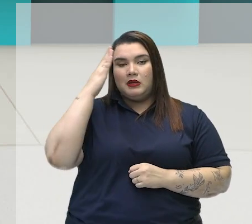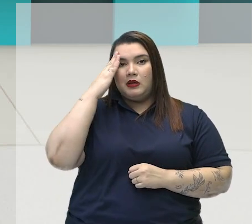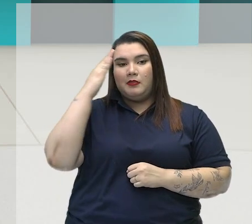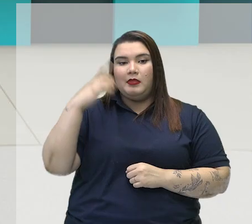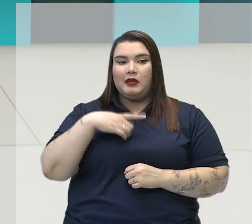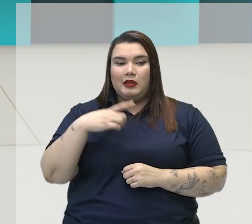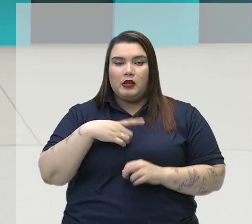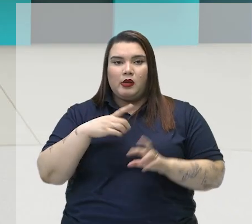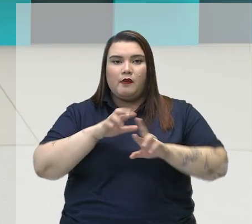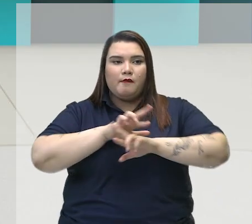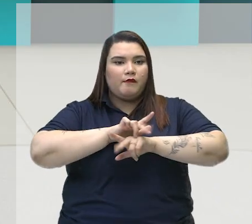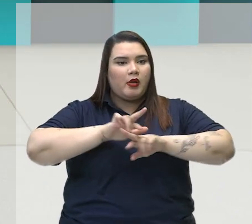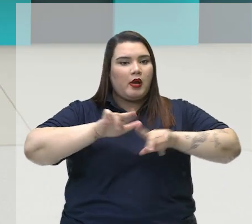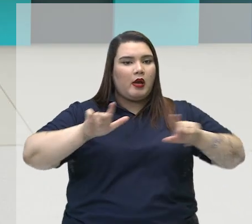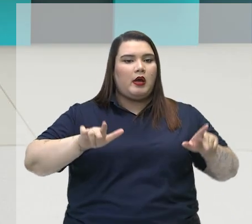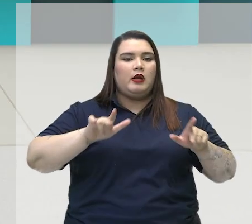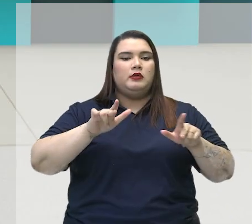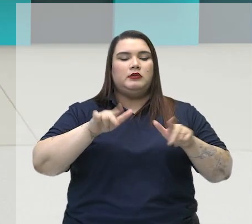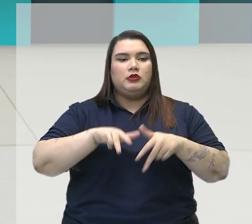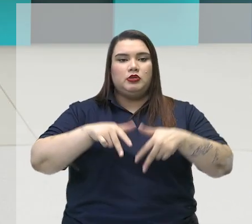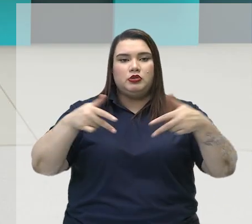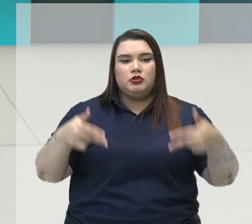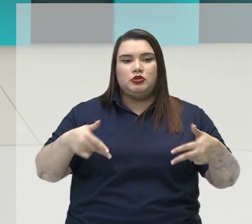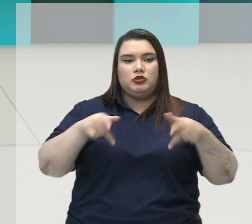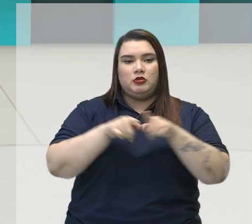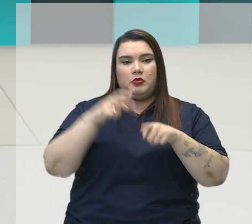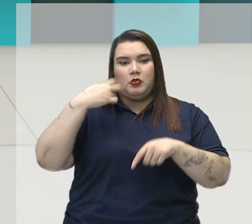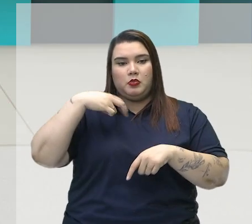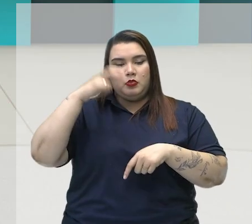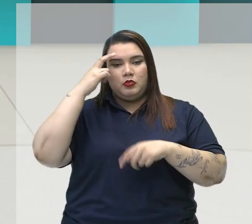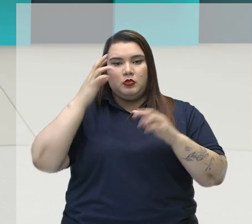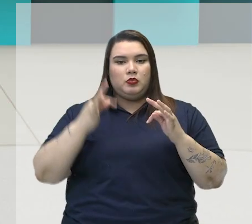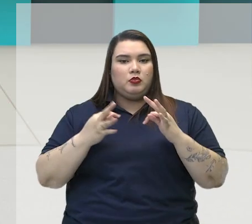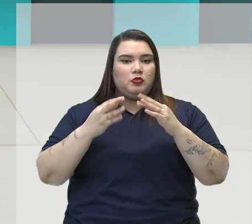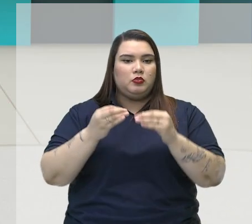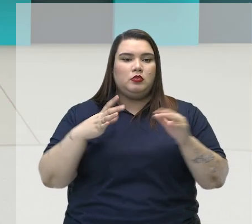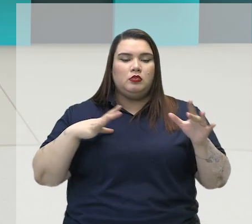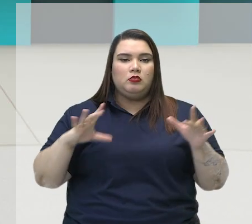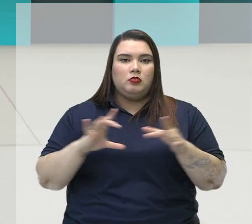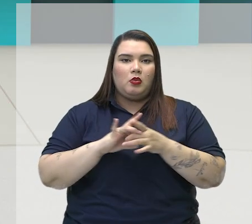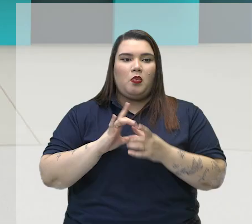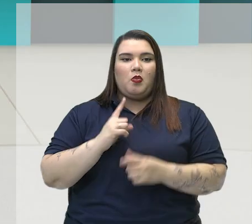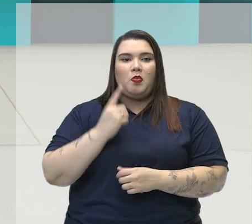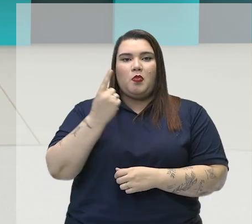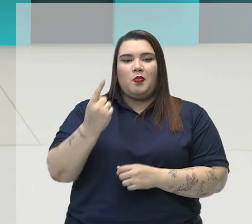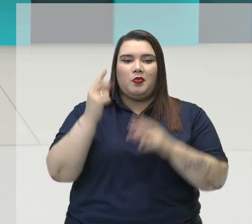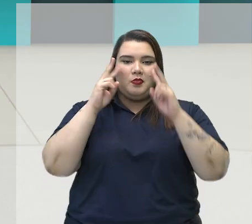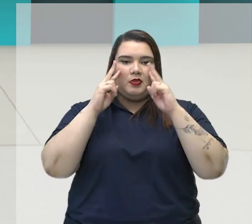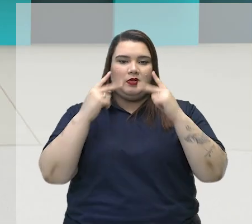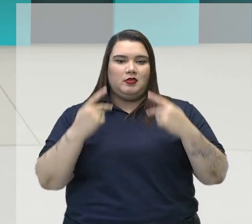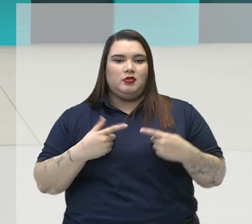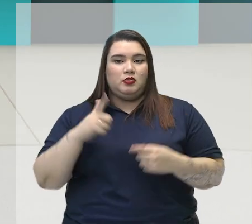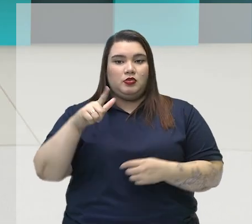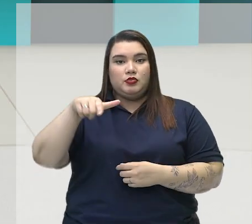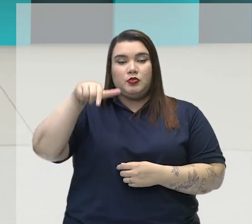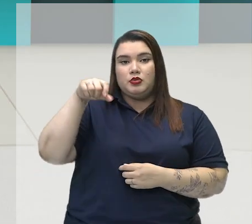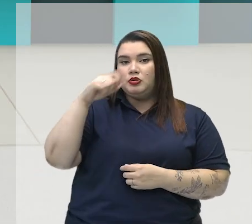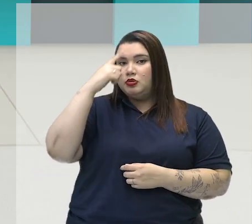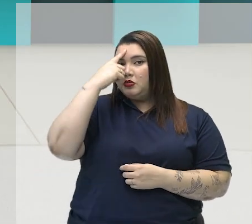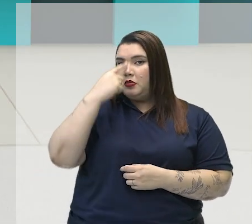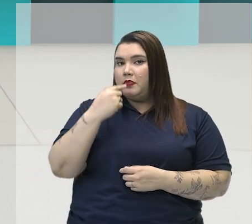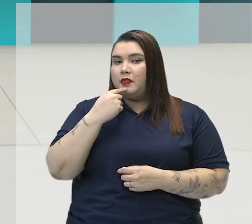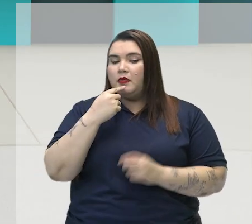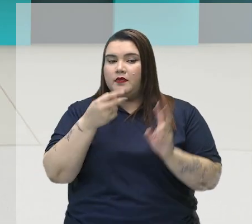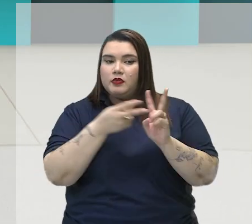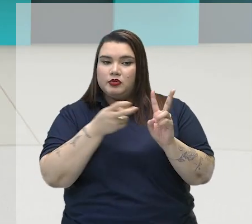apesar das diferenças étnicas e culturais, todos fazem parte de uma só humanidade. A escolha de